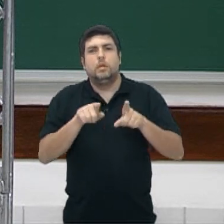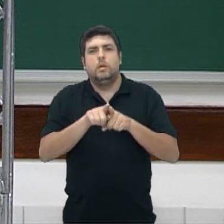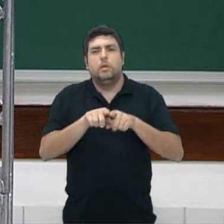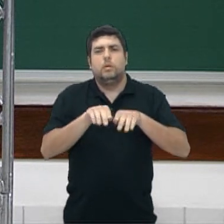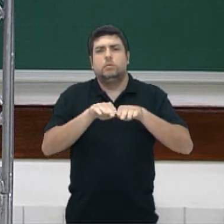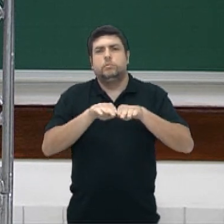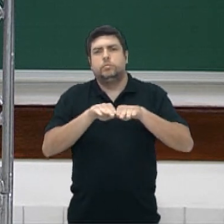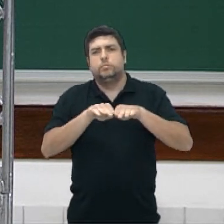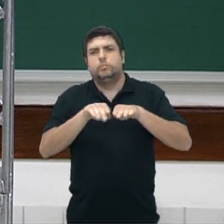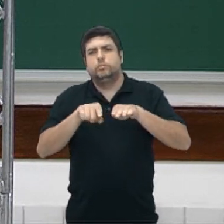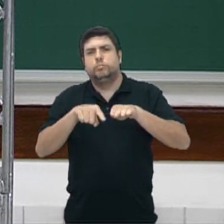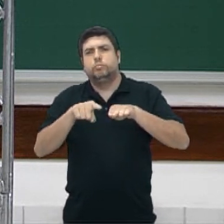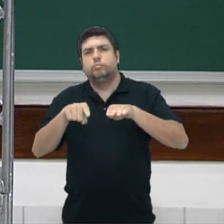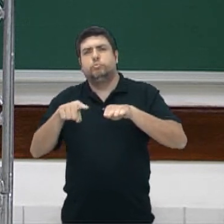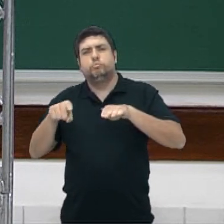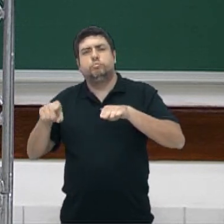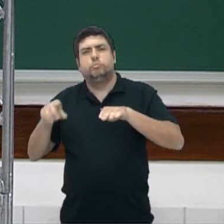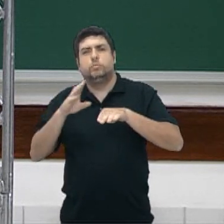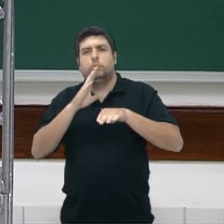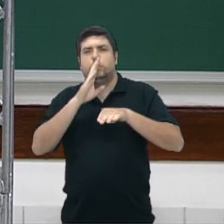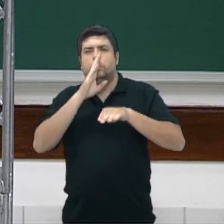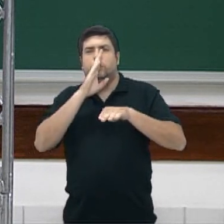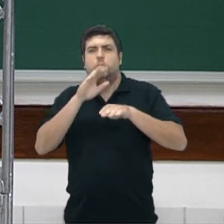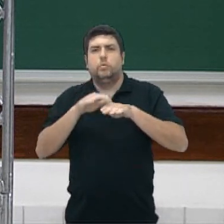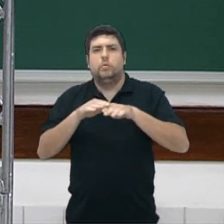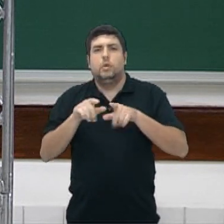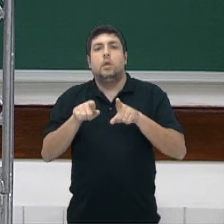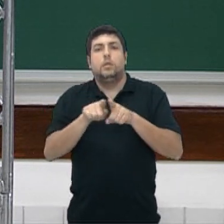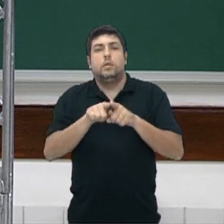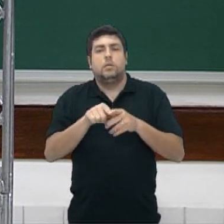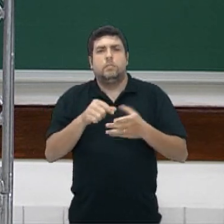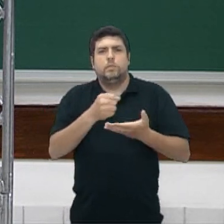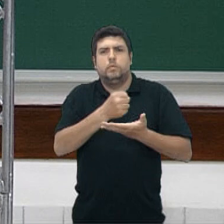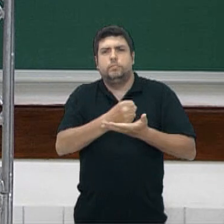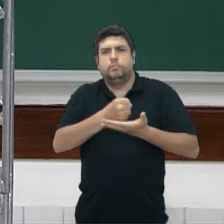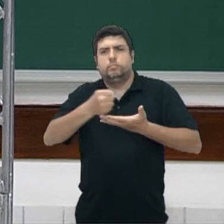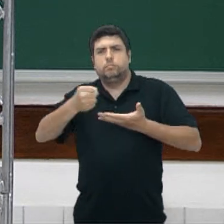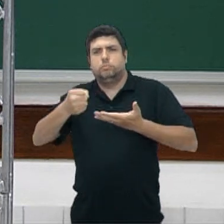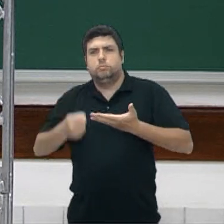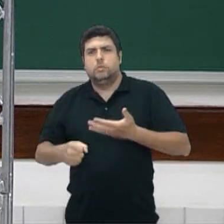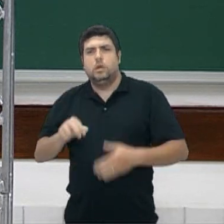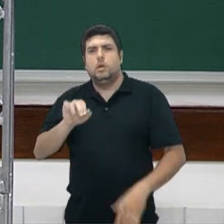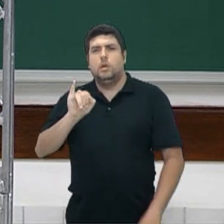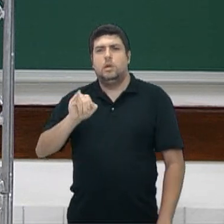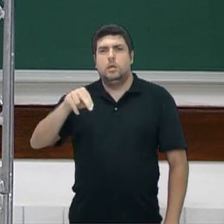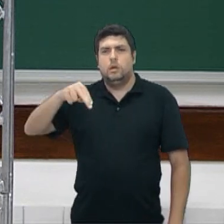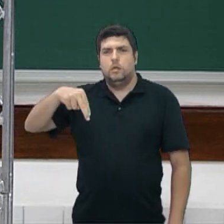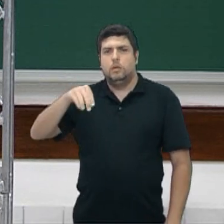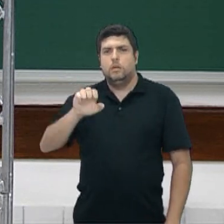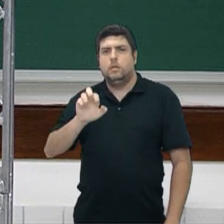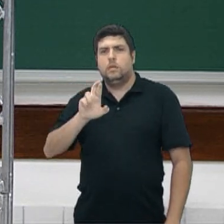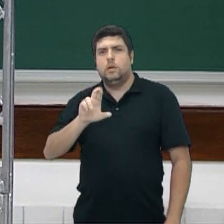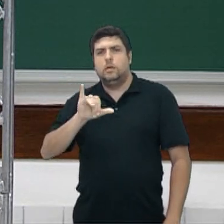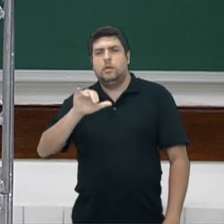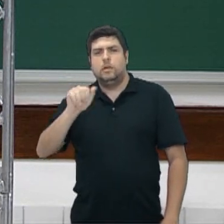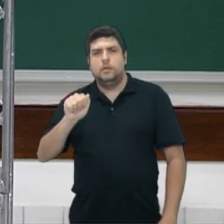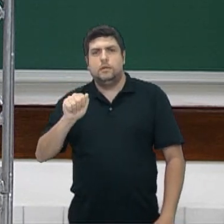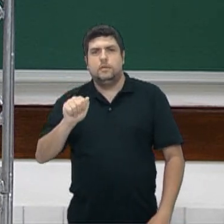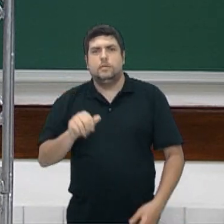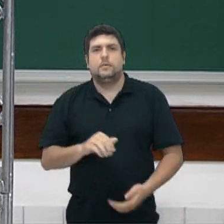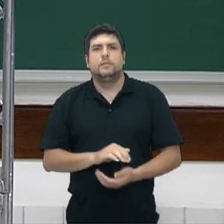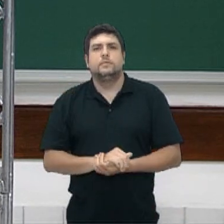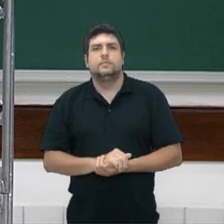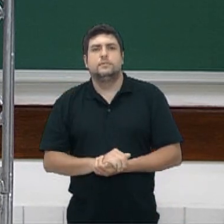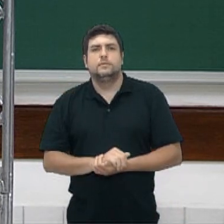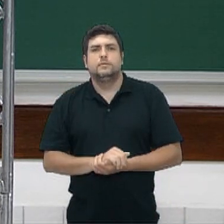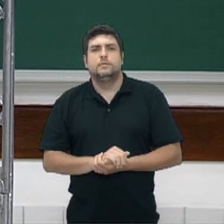temos o princípio da nossa querida e salve inércia, base para o nosso estudo da segunda e terceira lei de Newton.